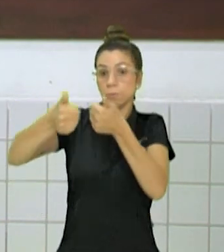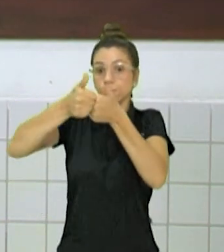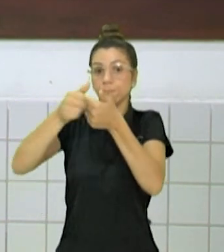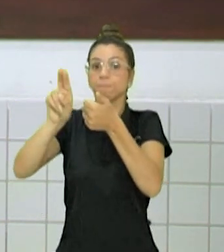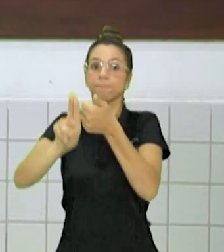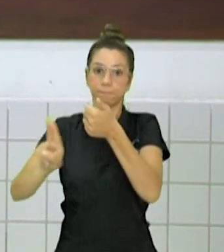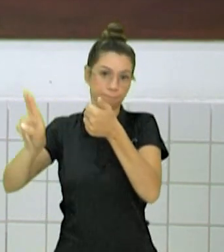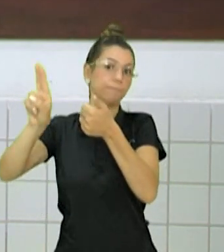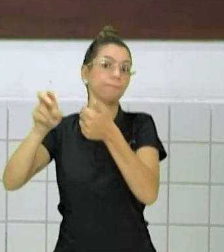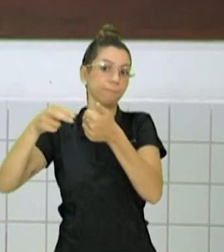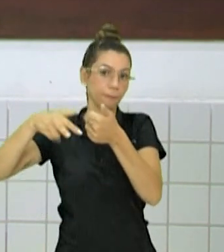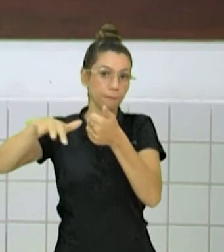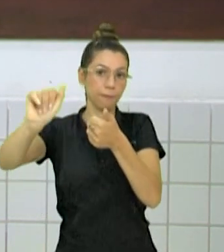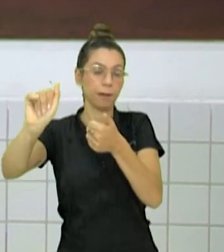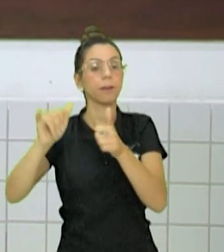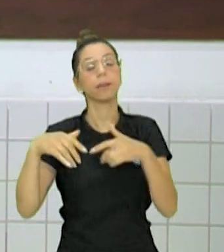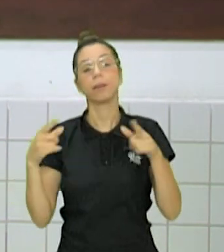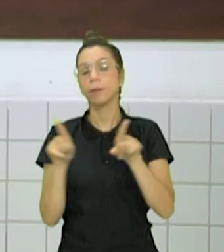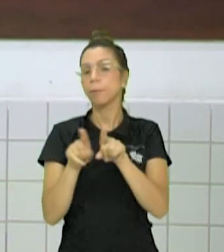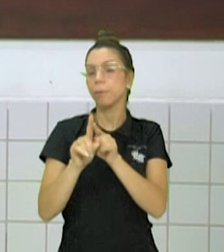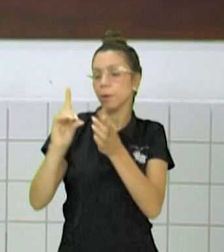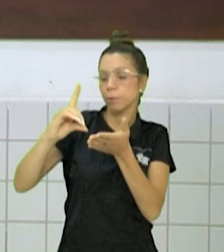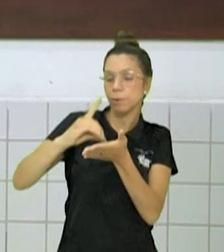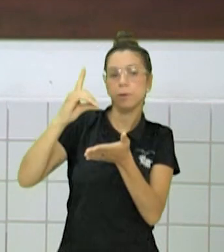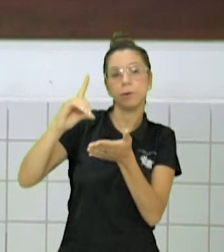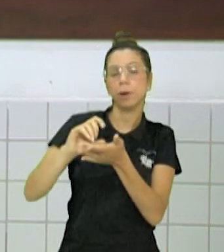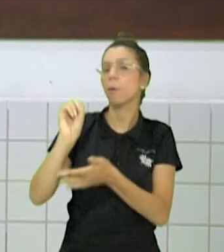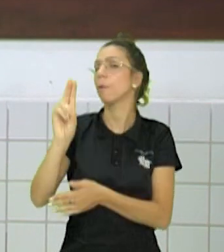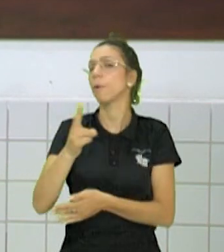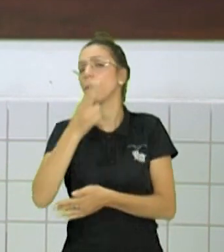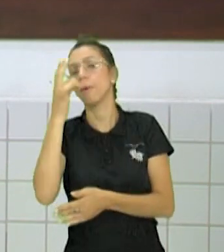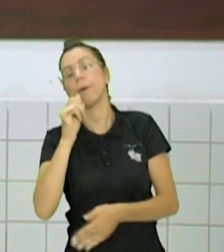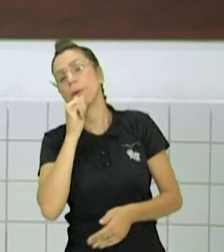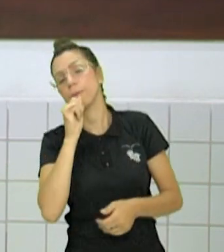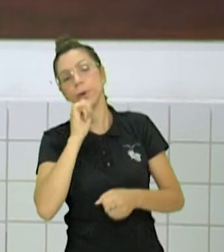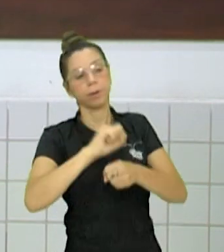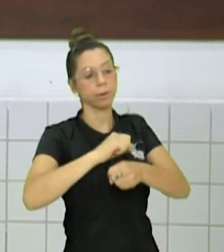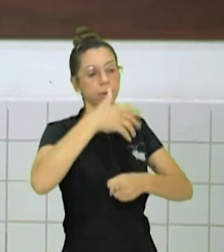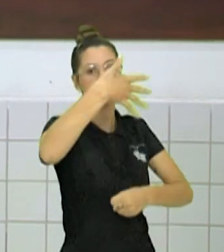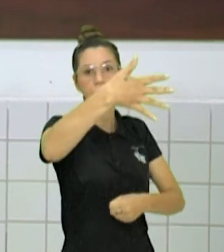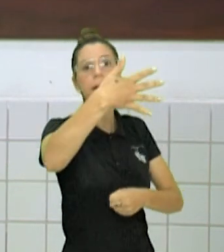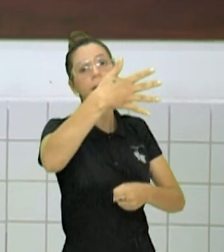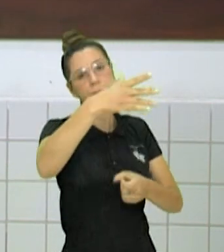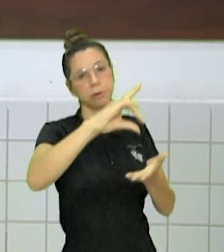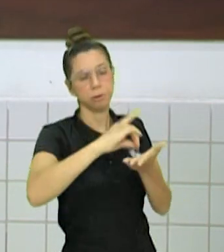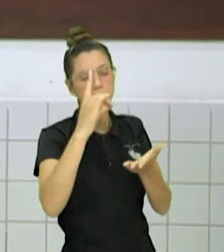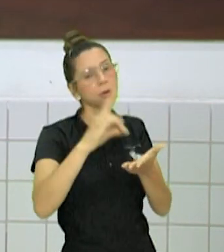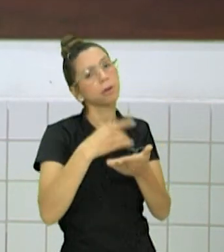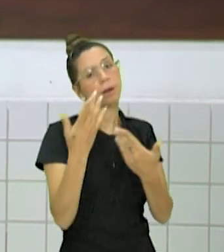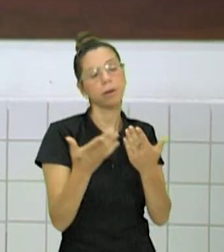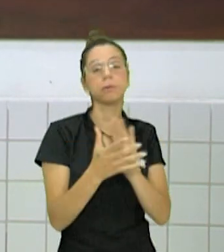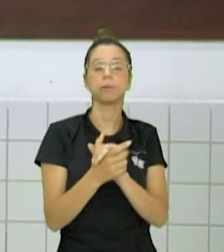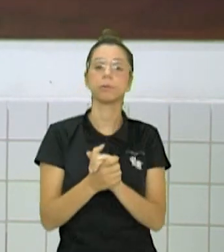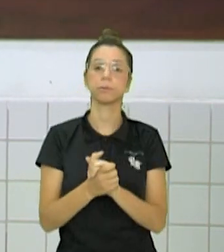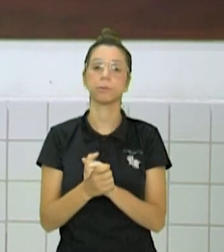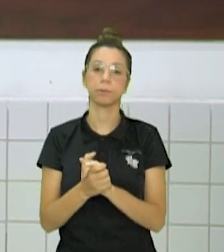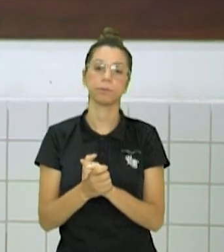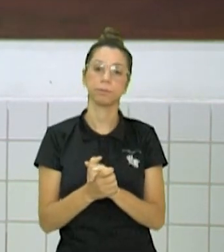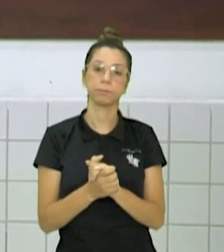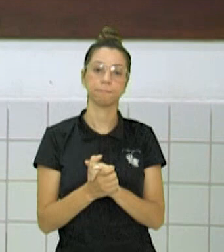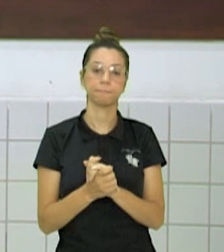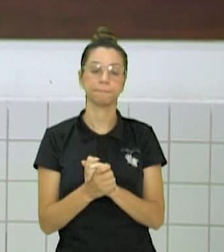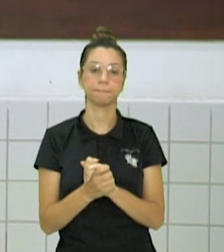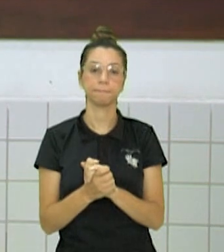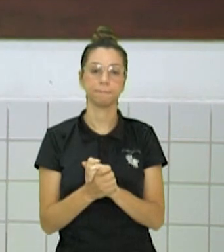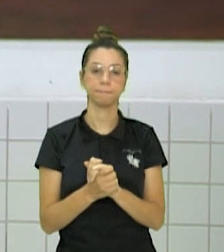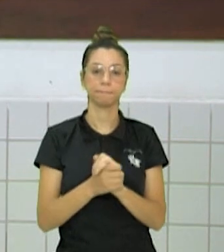tá? Seja o dicionário que você tiver aí na sua mão, ou um dicionário online, o que for mais prático e o que tiver disponível aí, tá